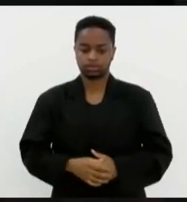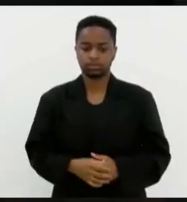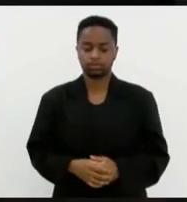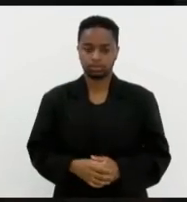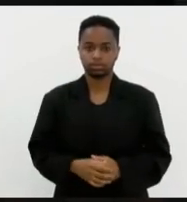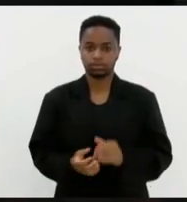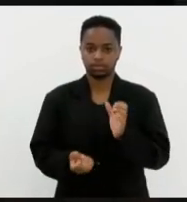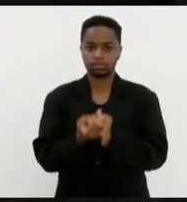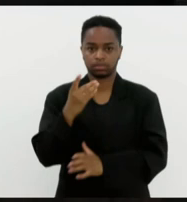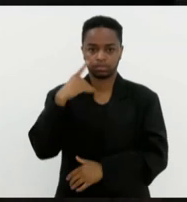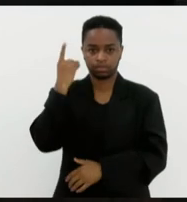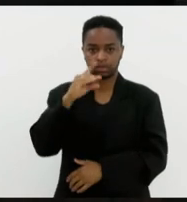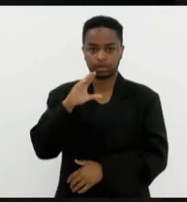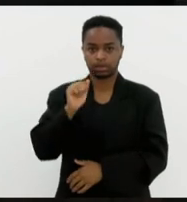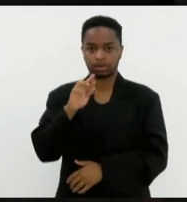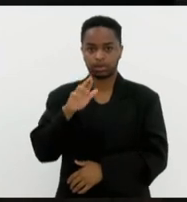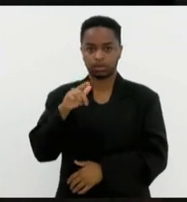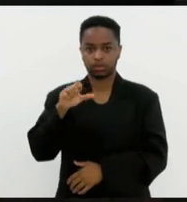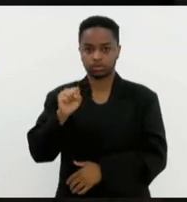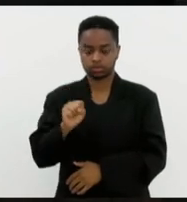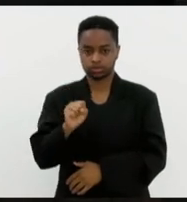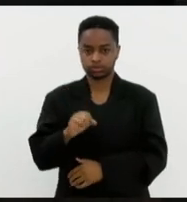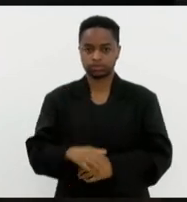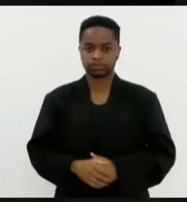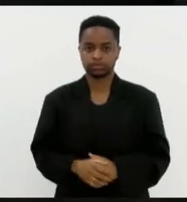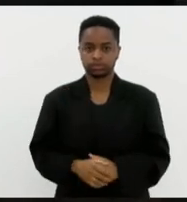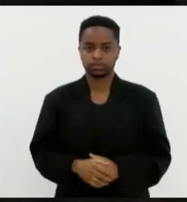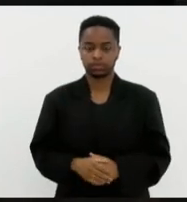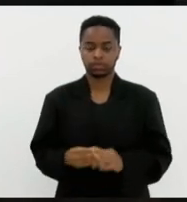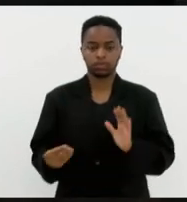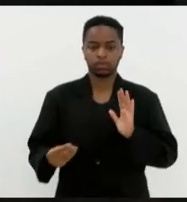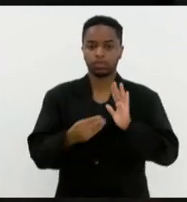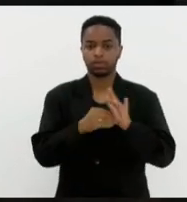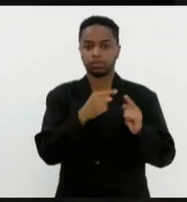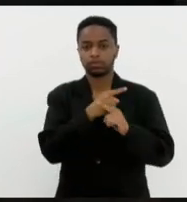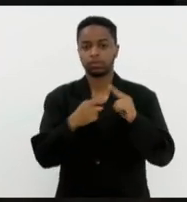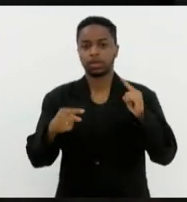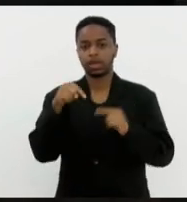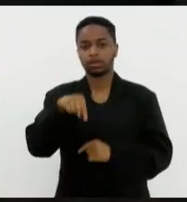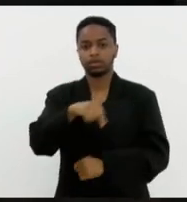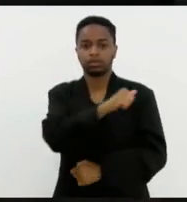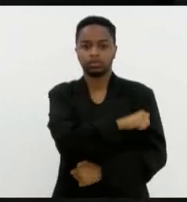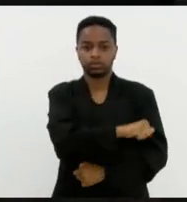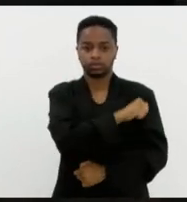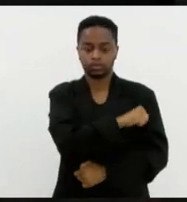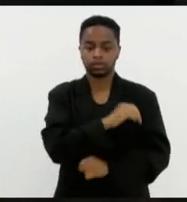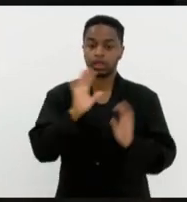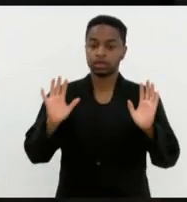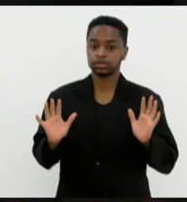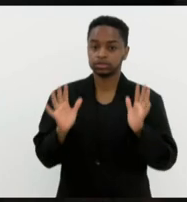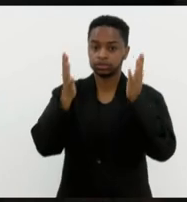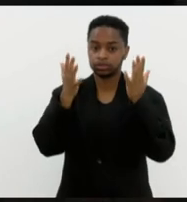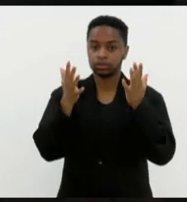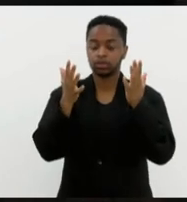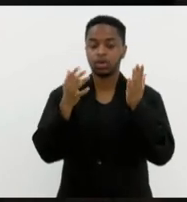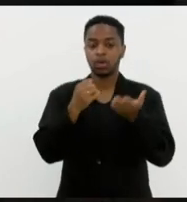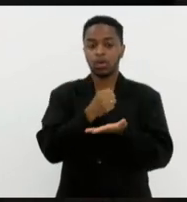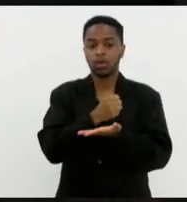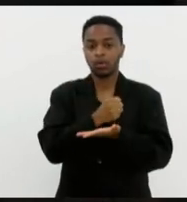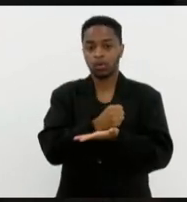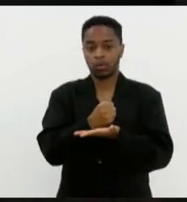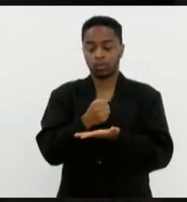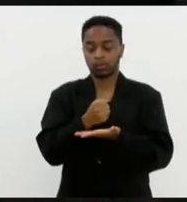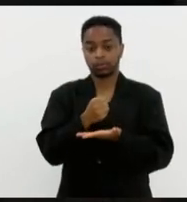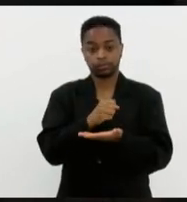deputado Carlos Macedo, que fica vedada no âmbito do estado do Rio de Janeiro a celebração contratual entre os